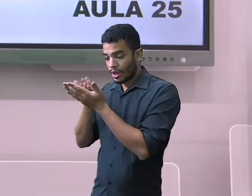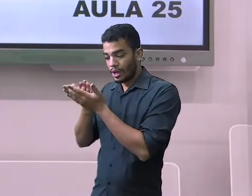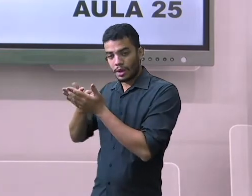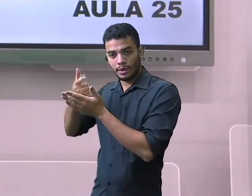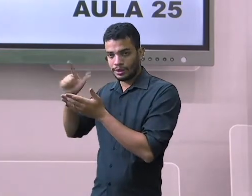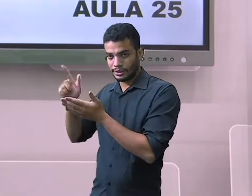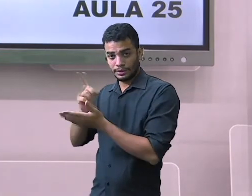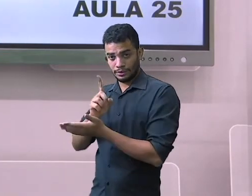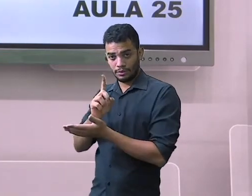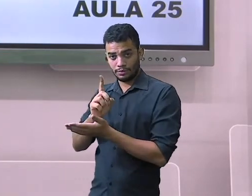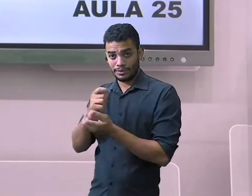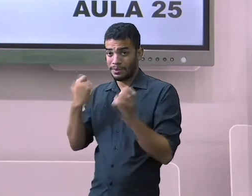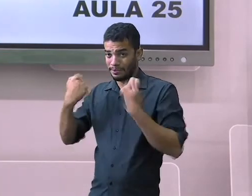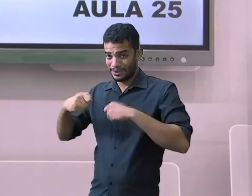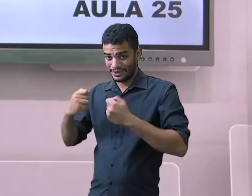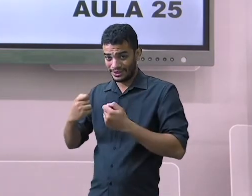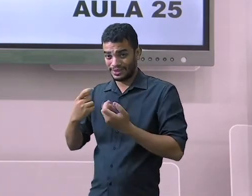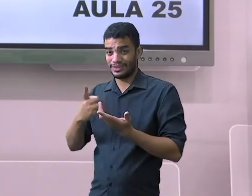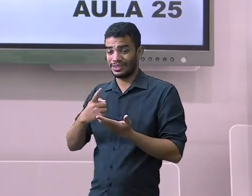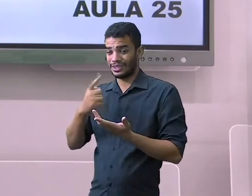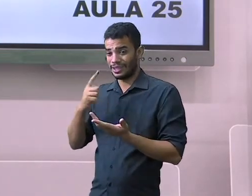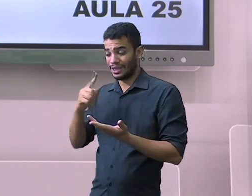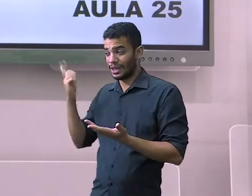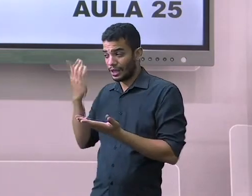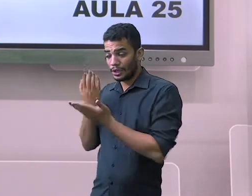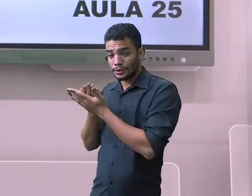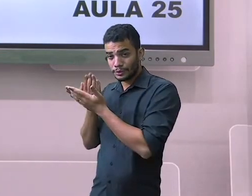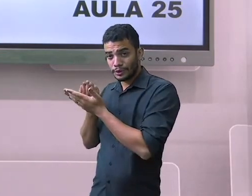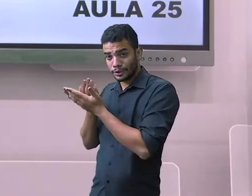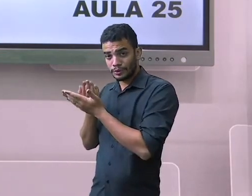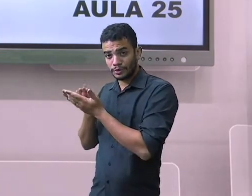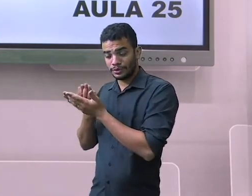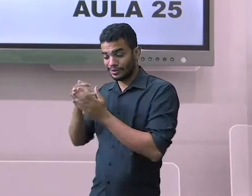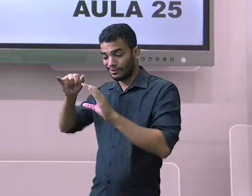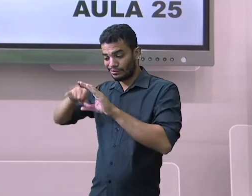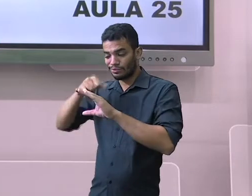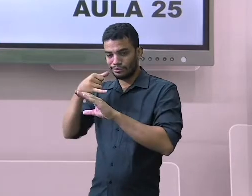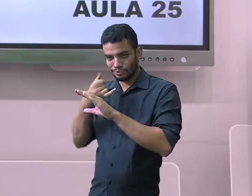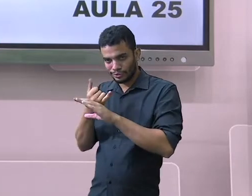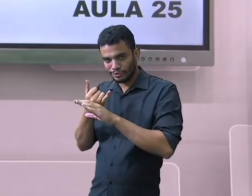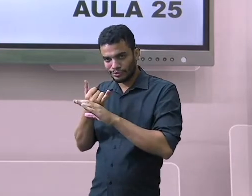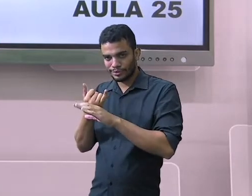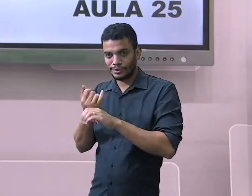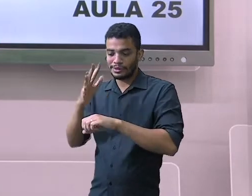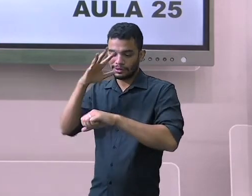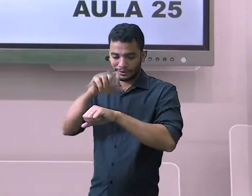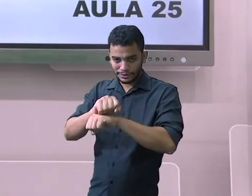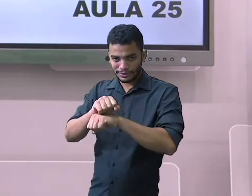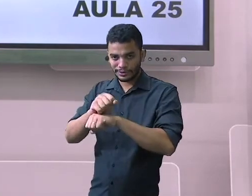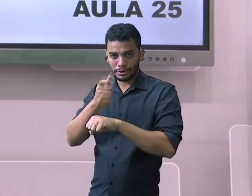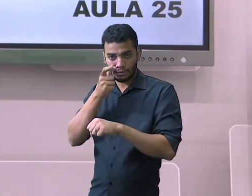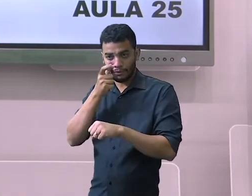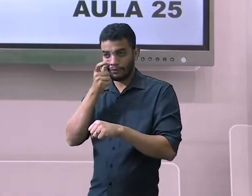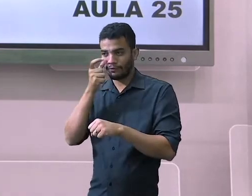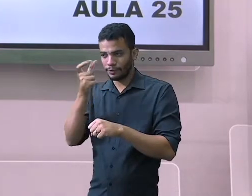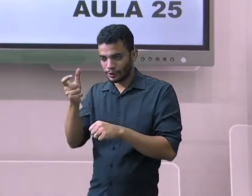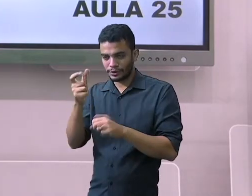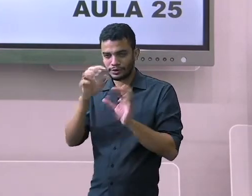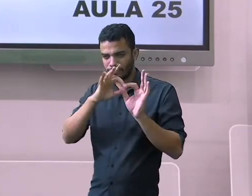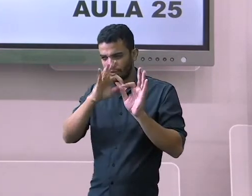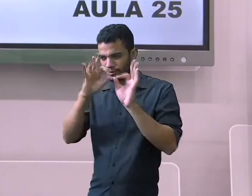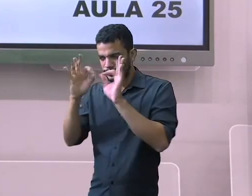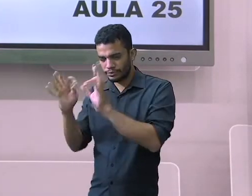assista. E para isso, nós temos o nosso canal do YouTube, onde você pode se inscrever e assistir quantas vezes